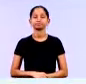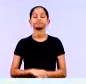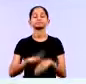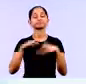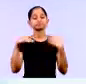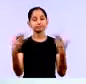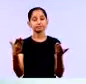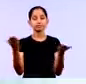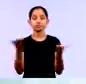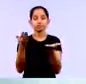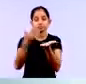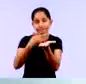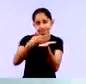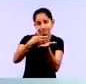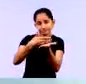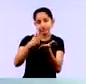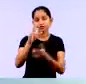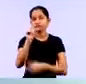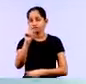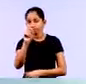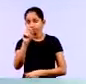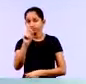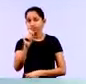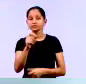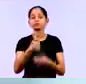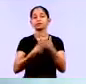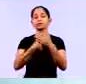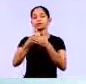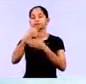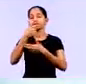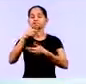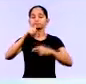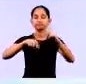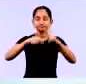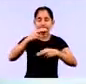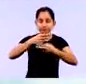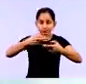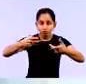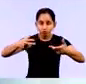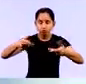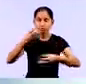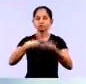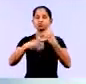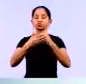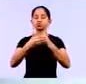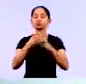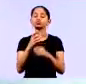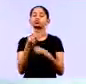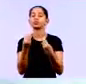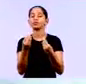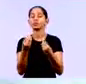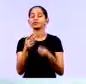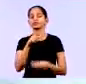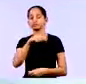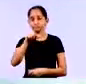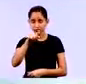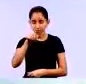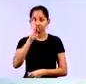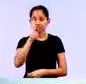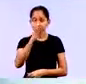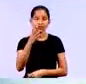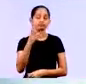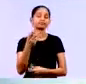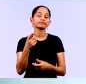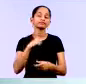Então, vamos iniciar com o orçamento de matérias-primas. Em contabilidade, vocês estão vendo contabilidade